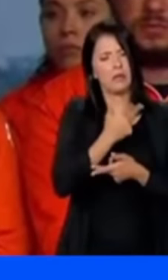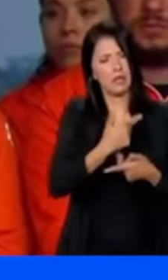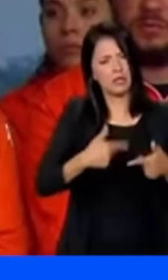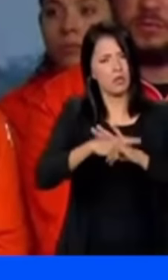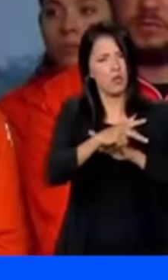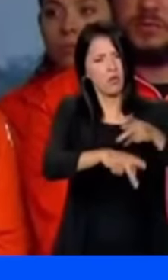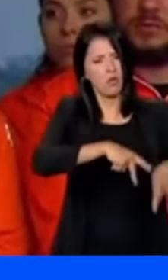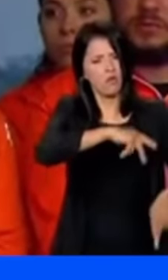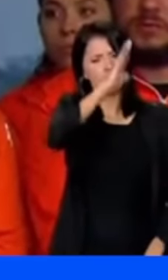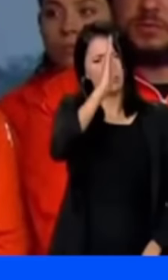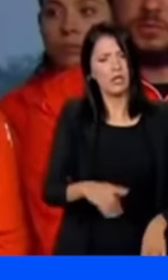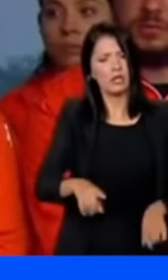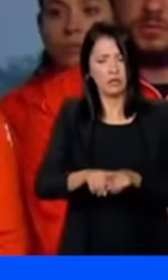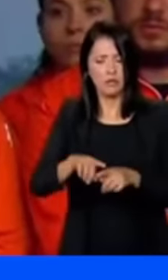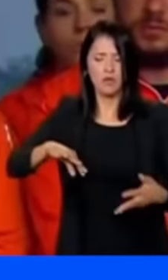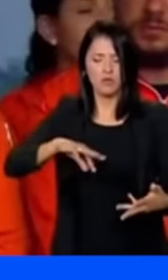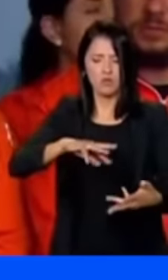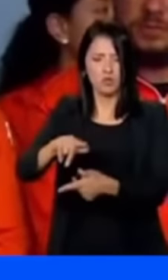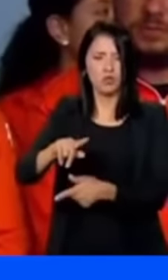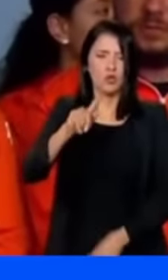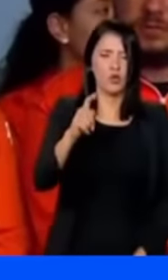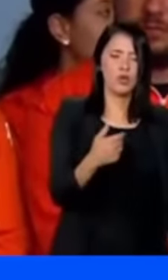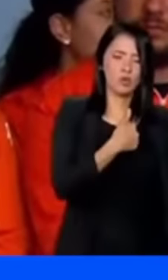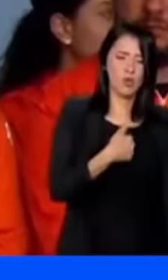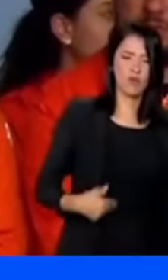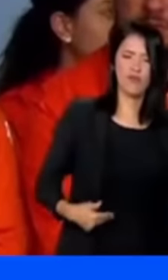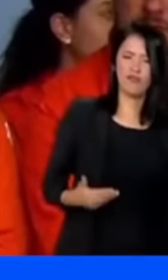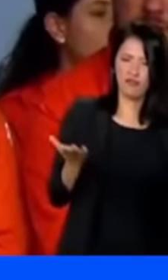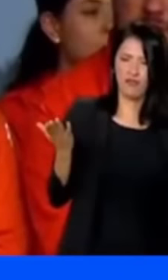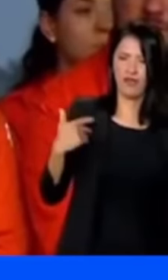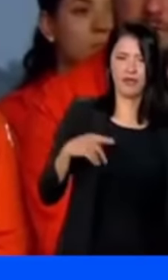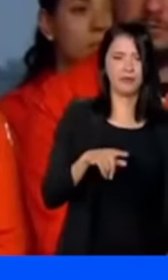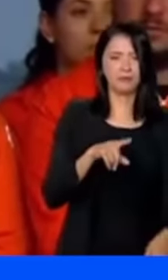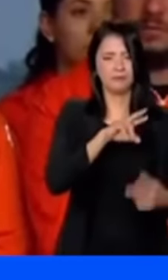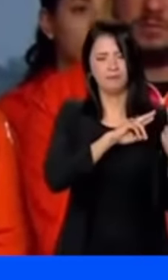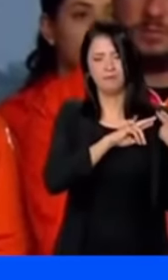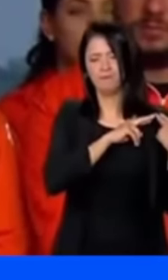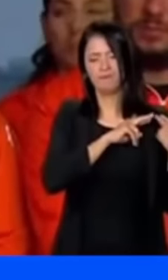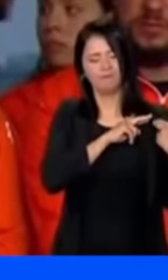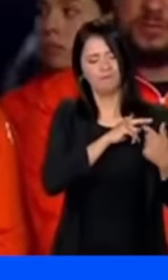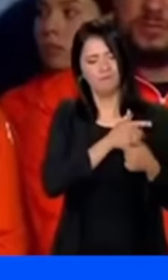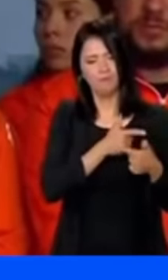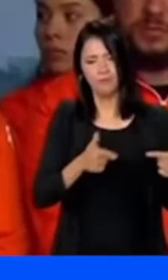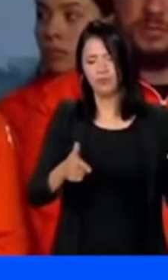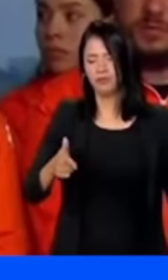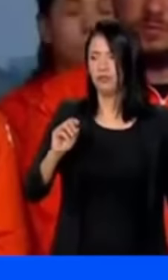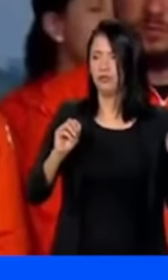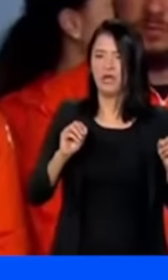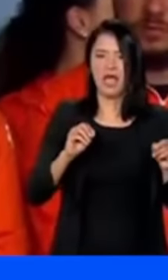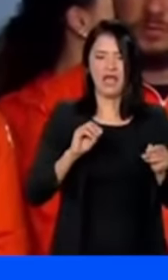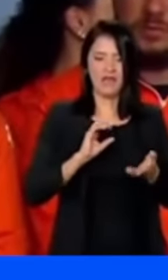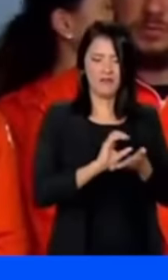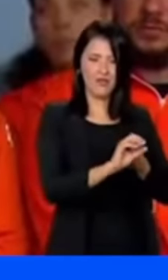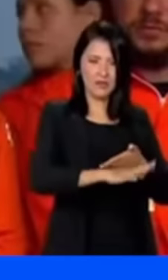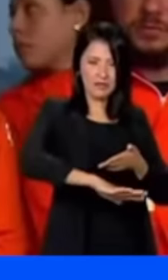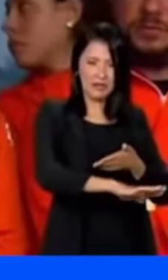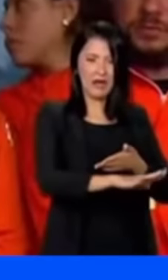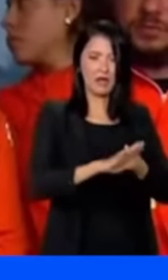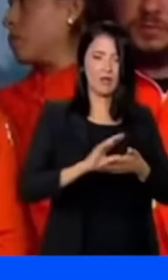mundo. O governo anterior, de forma irresponsável, acabou com os investimentos nesse